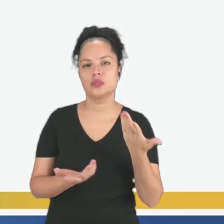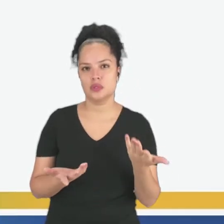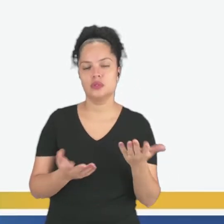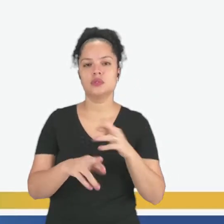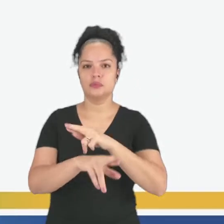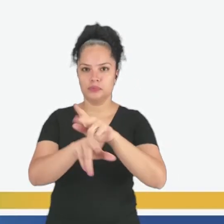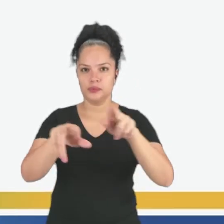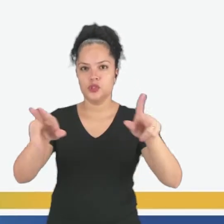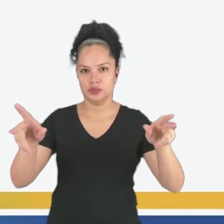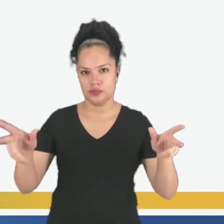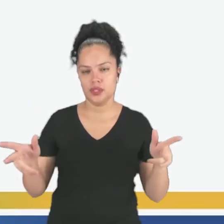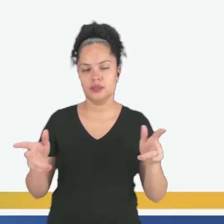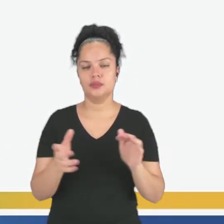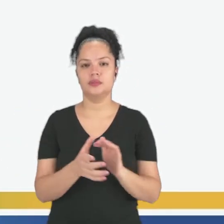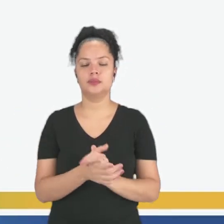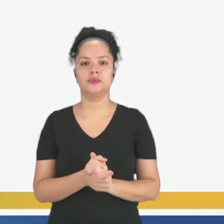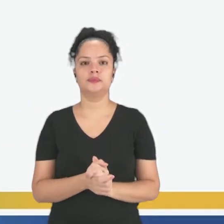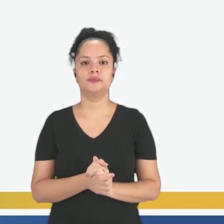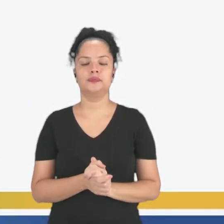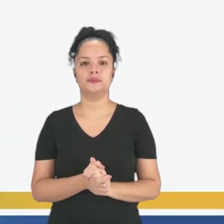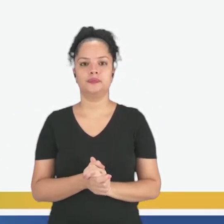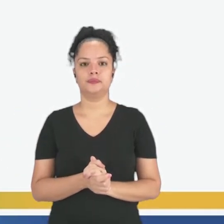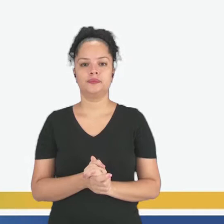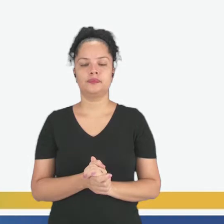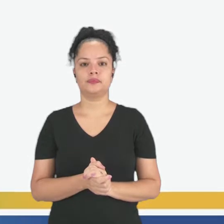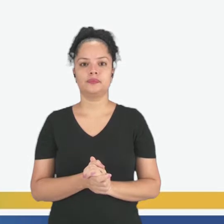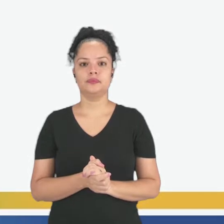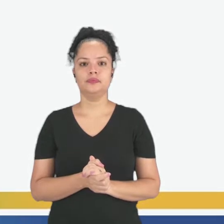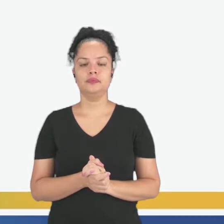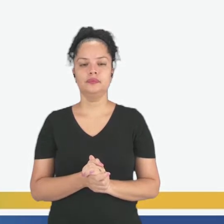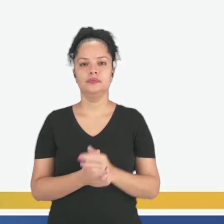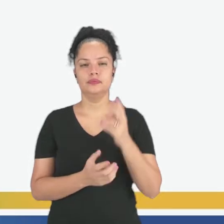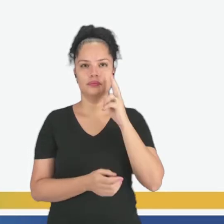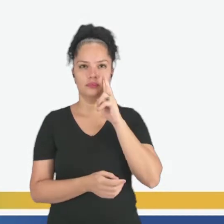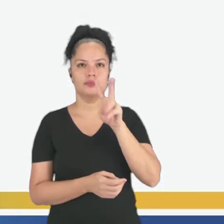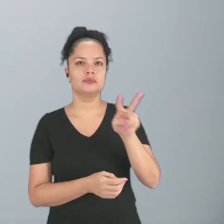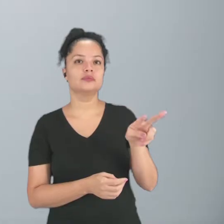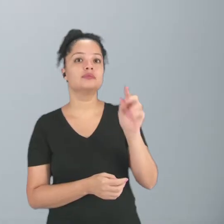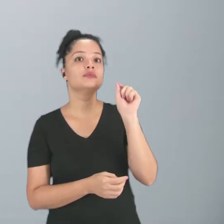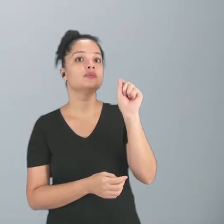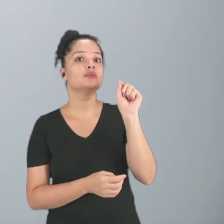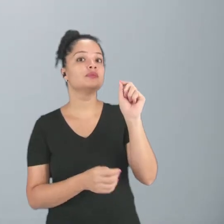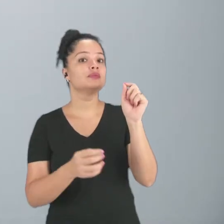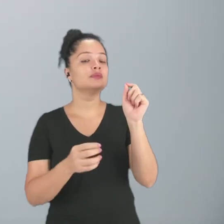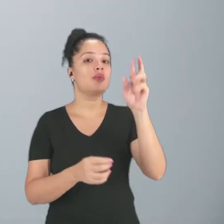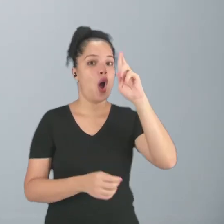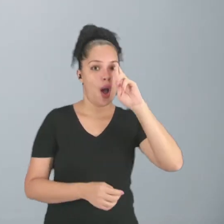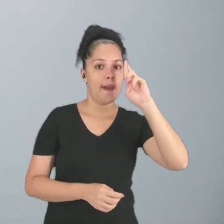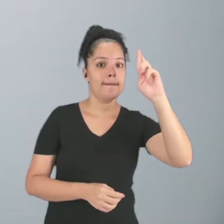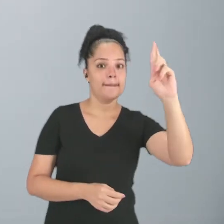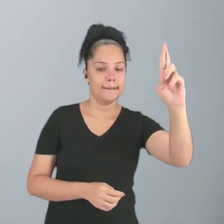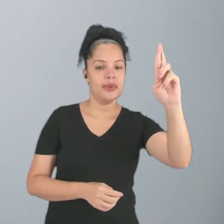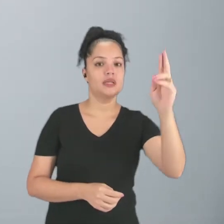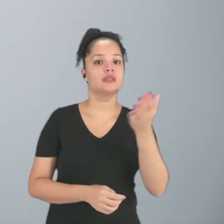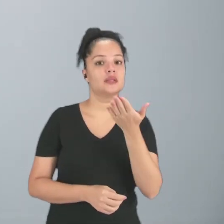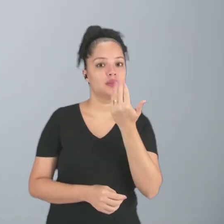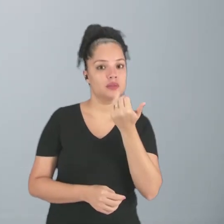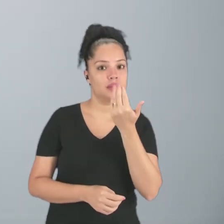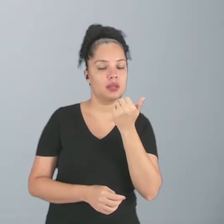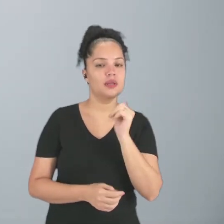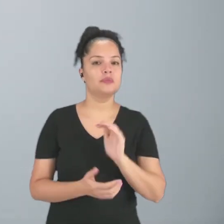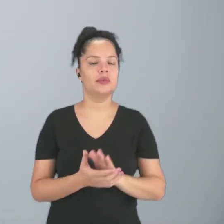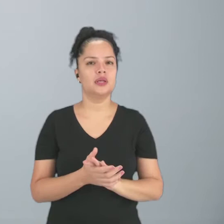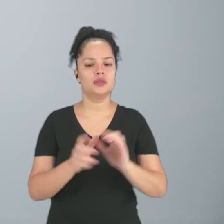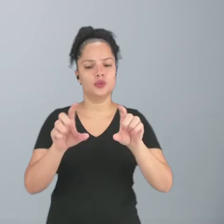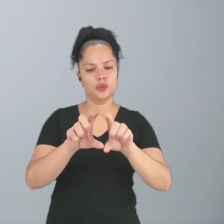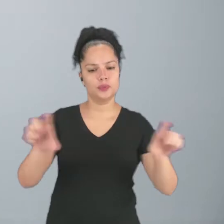seria gordura, óleo, açúcar e doces. Vamos ver agora um pouquinho sobre o que representa, que tipos de alimentos representam cada